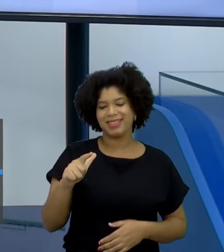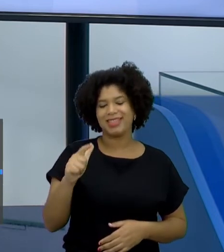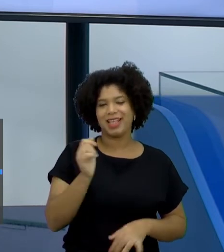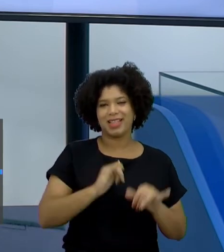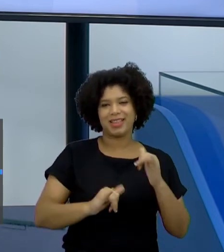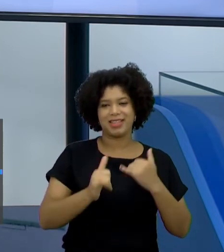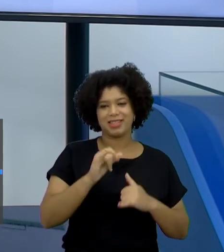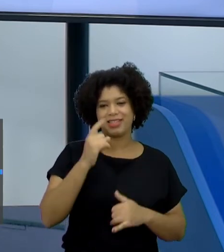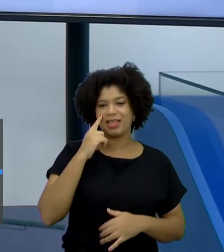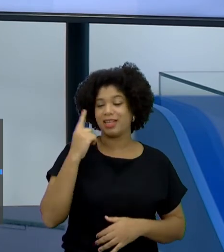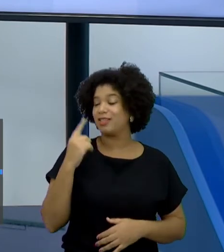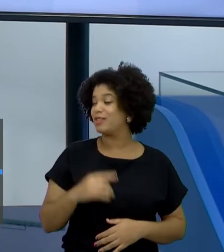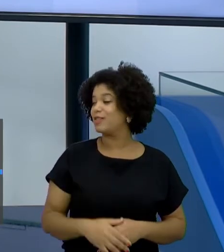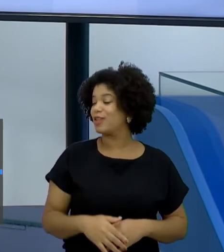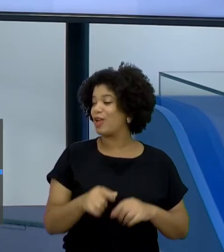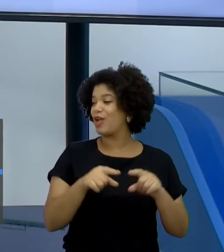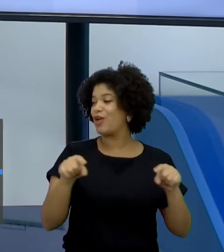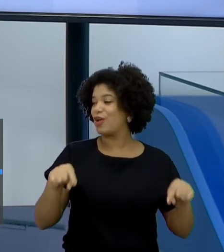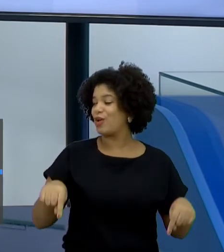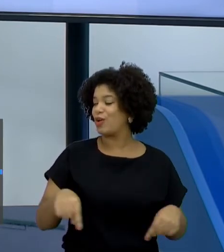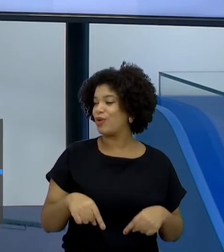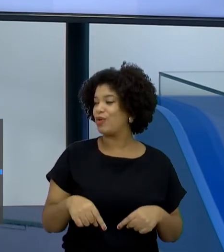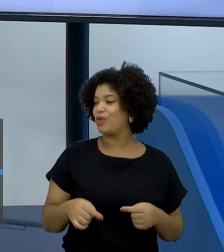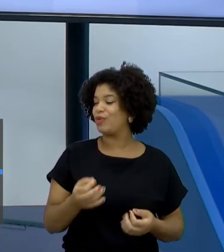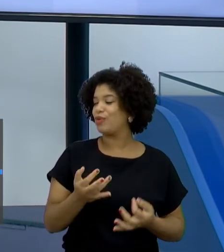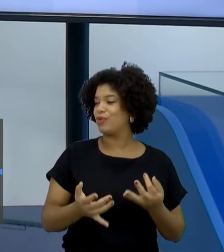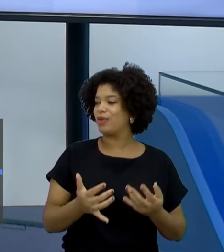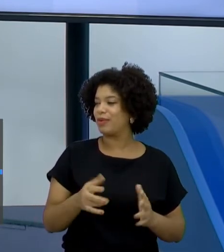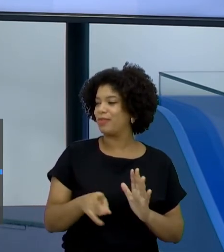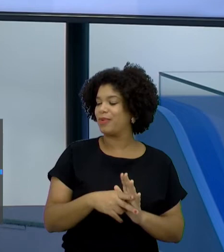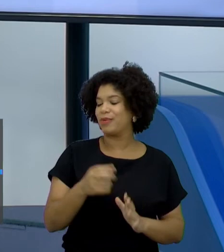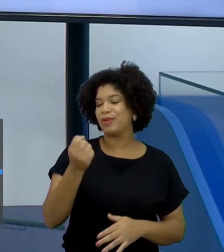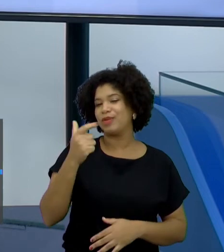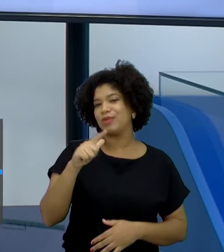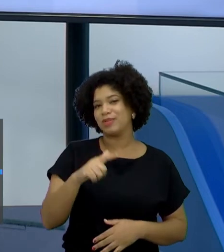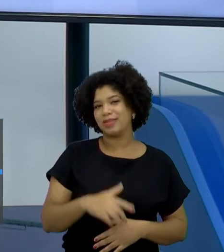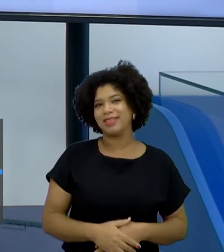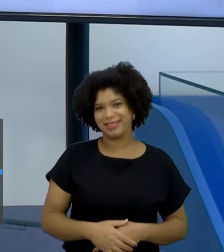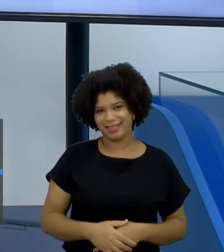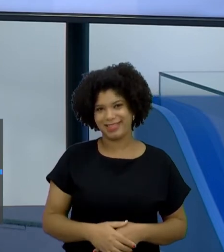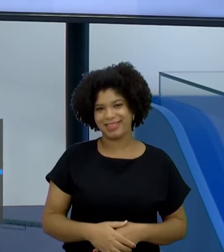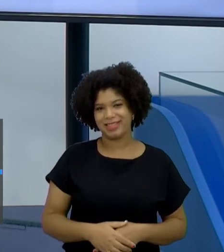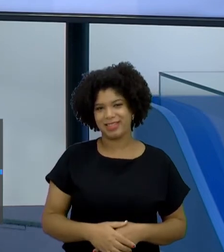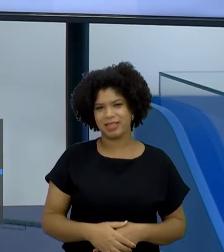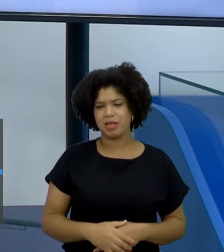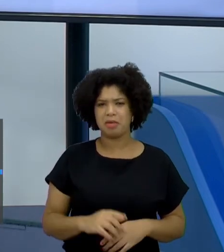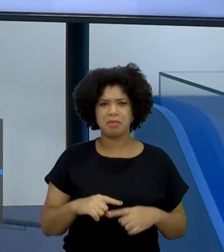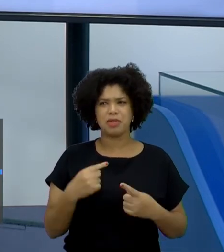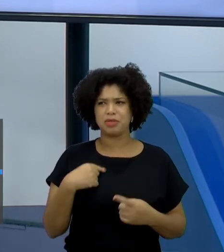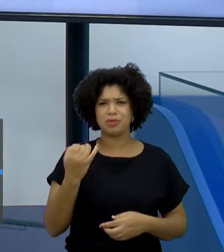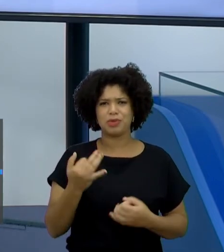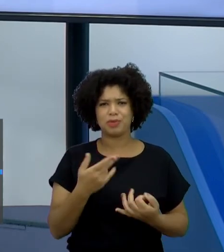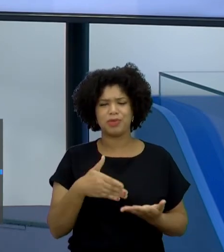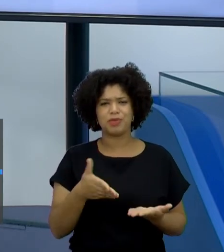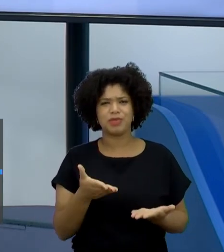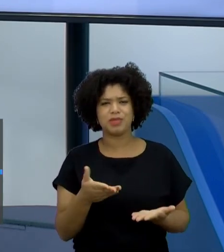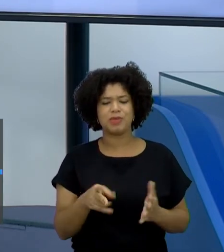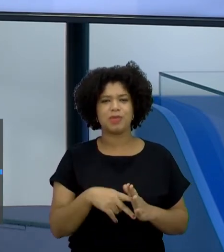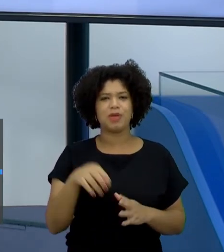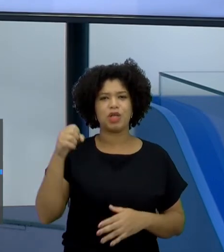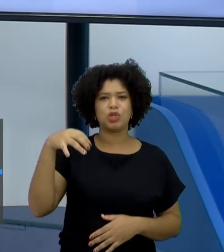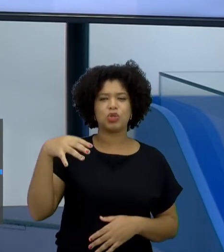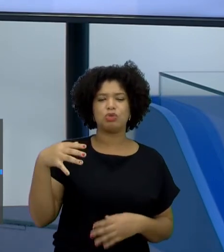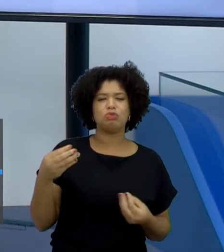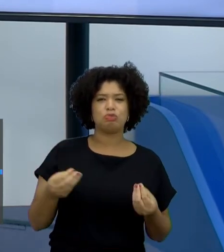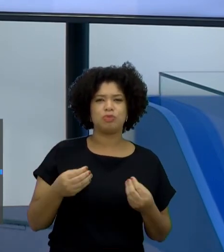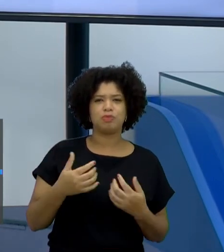É um fogão solar que funciona com irradiação. E aí? Mas, Magno, a gente estava falando de iluminação. Da